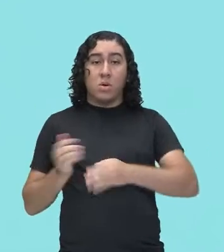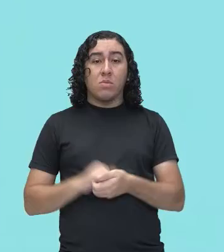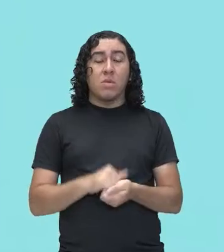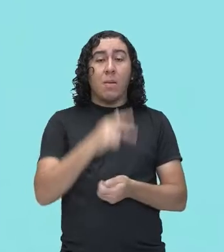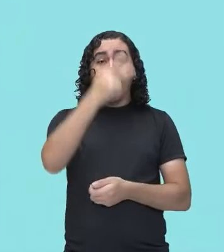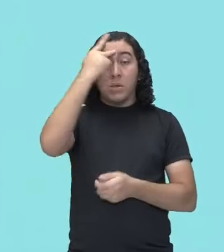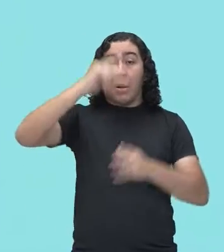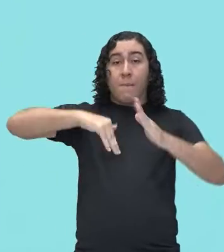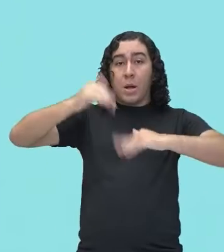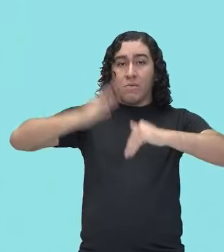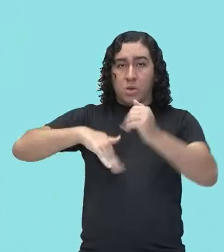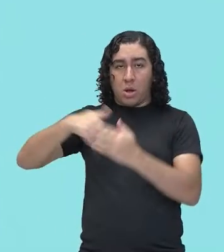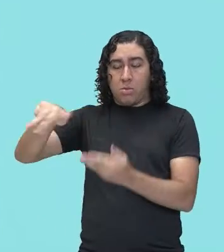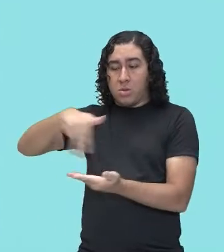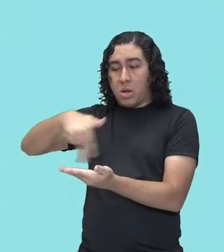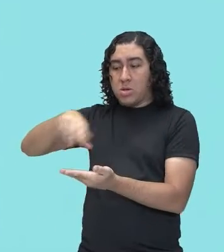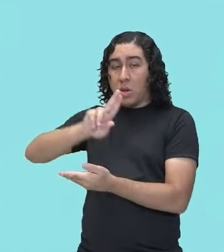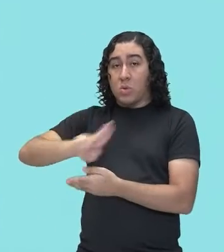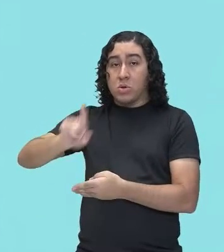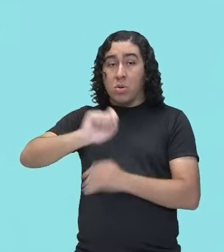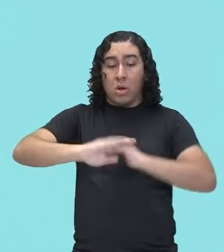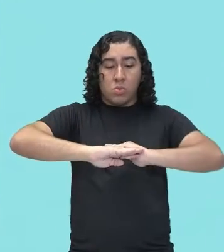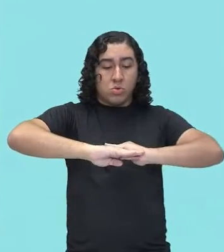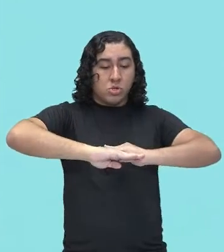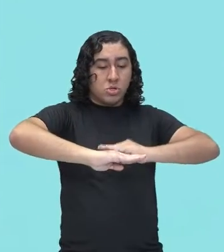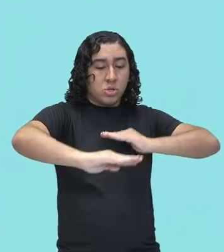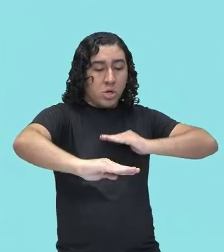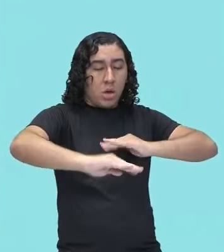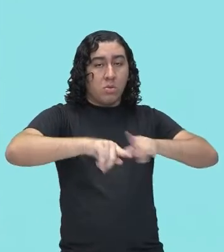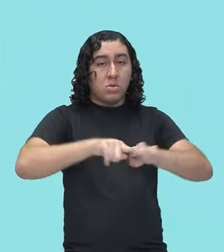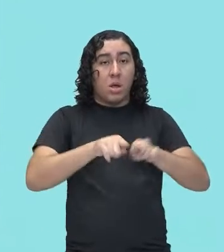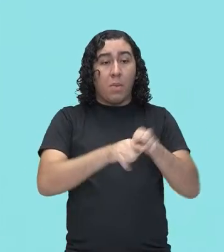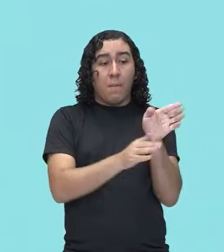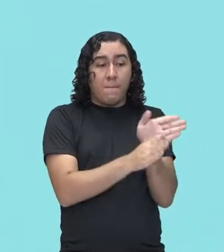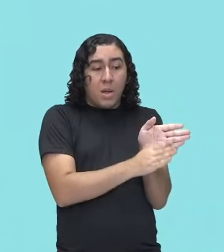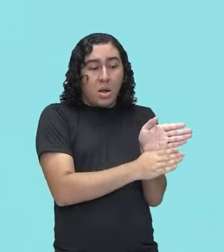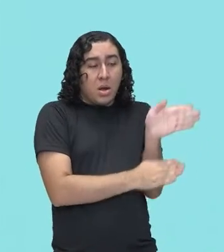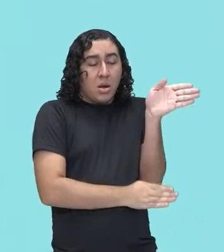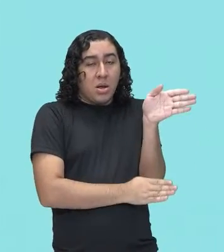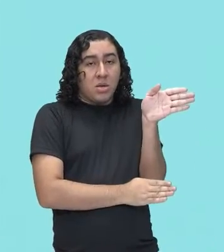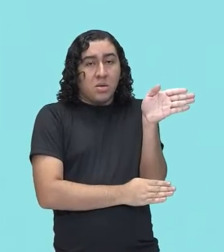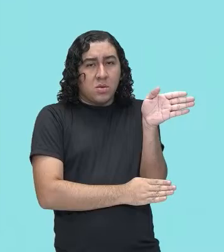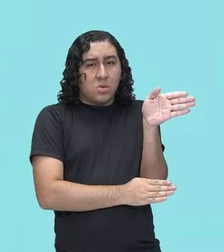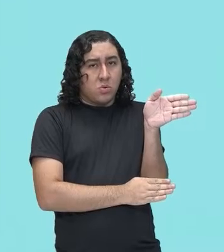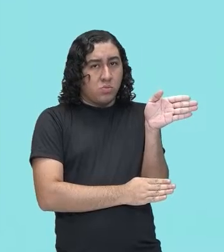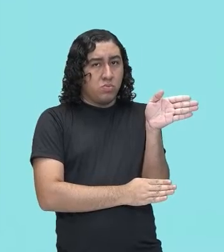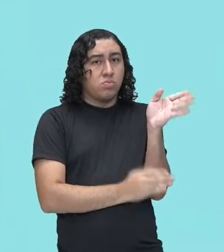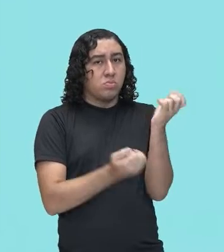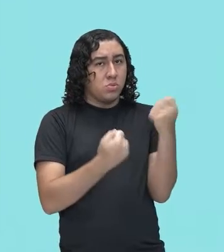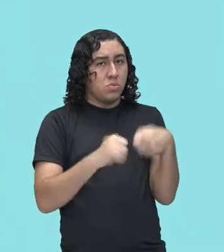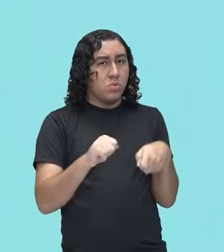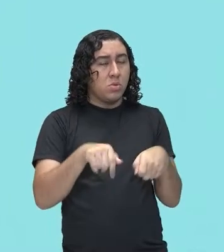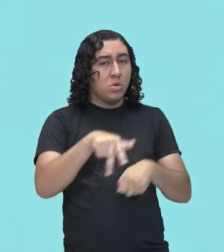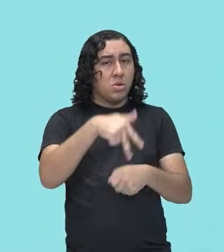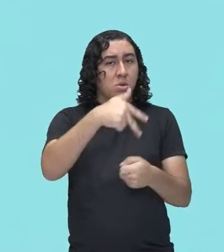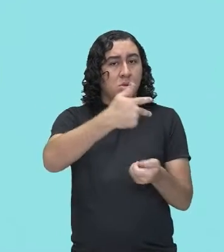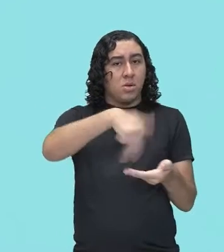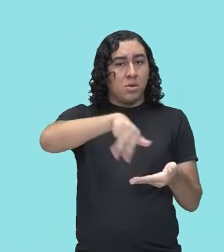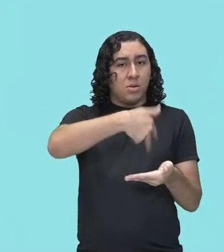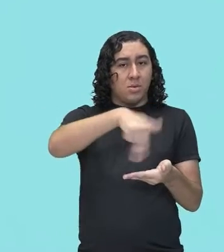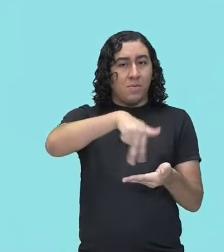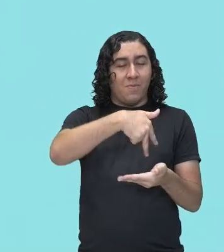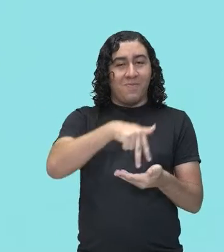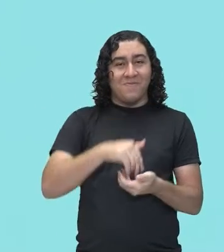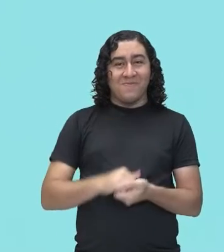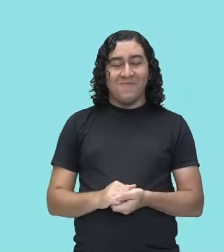dançarinos utilizam o chão, utilizam a parede para dançar. E também não